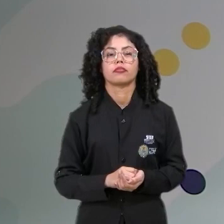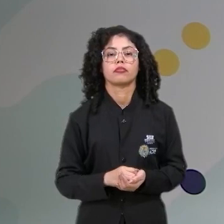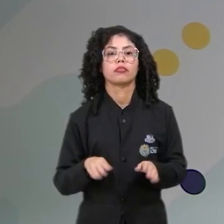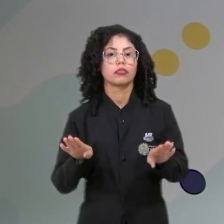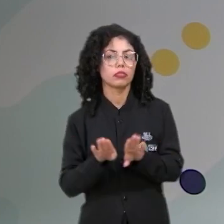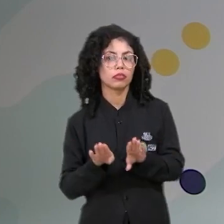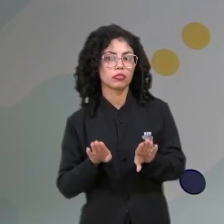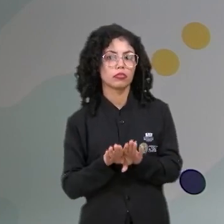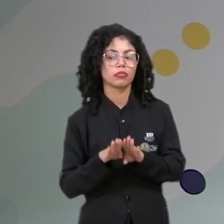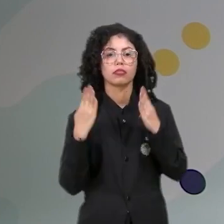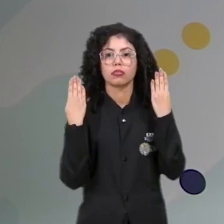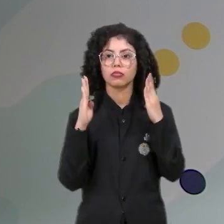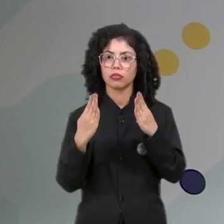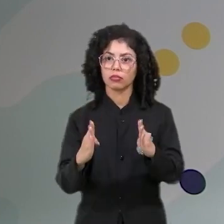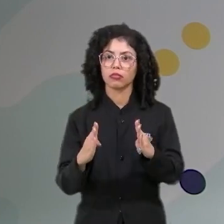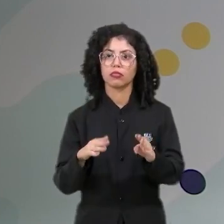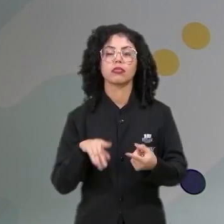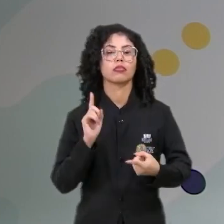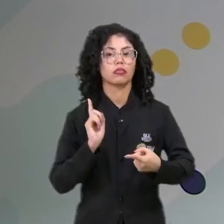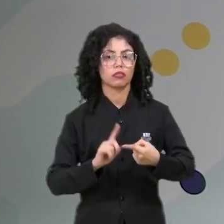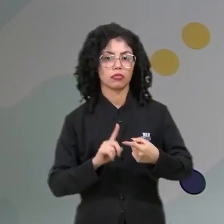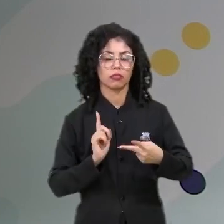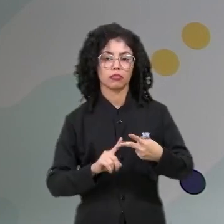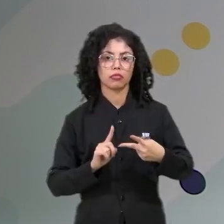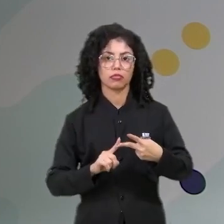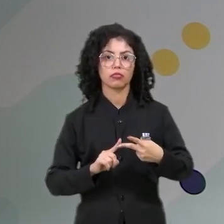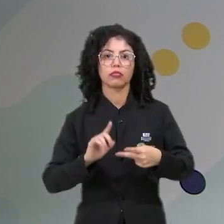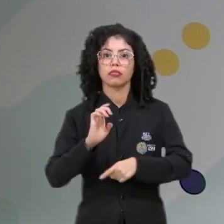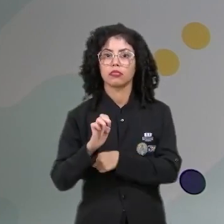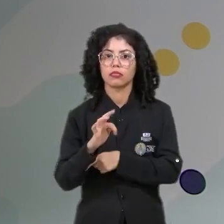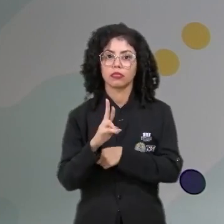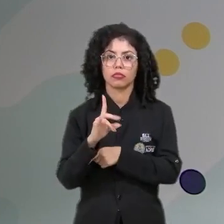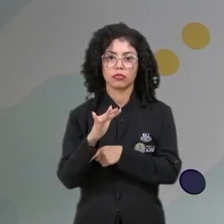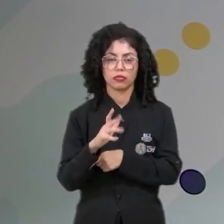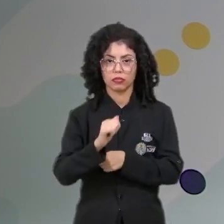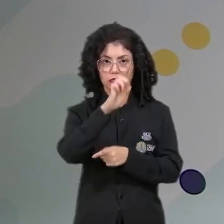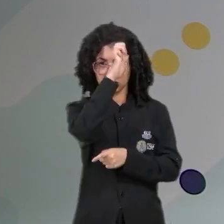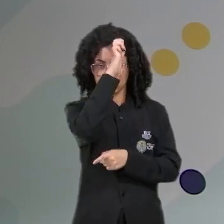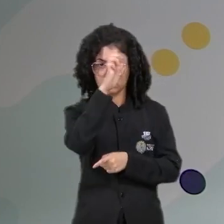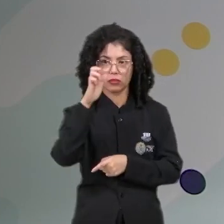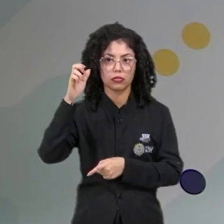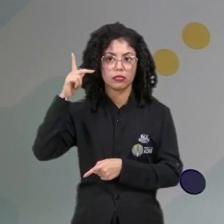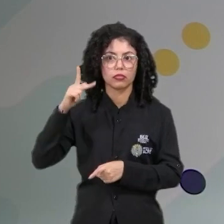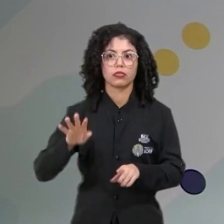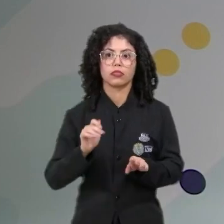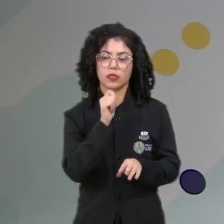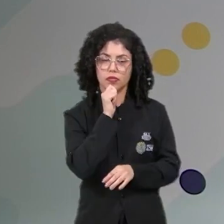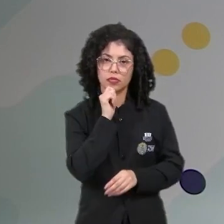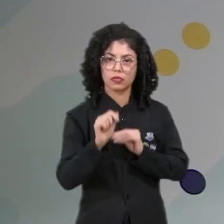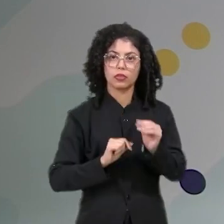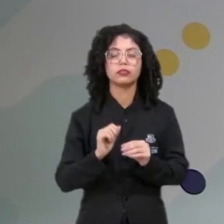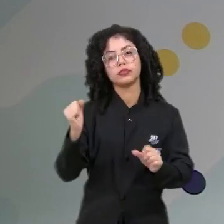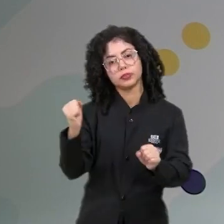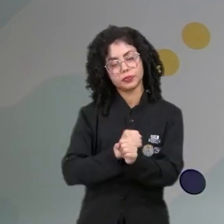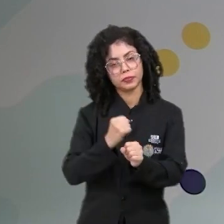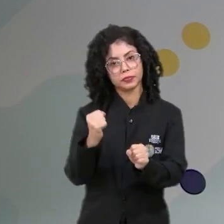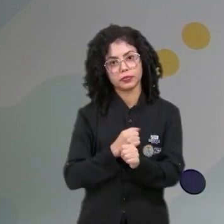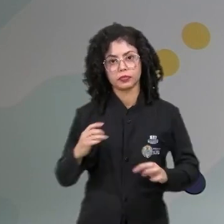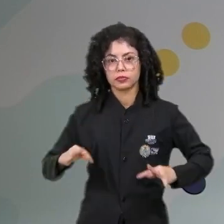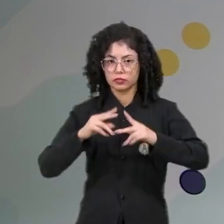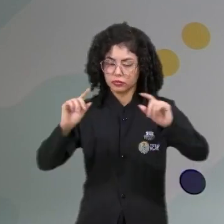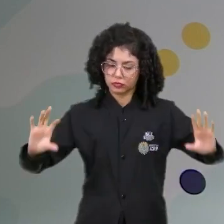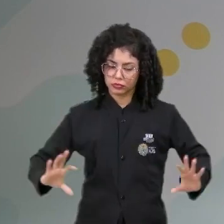e Epitaciolândia. São 2 cidades que a sua parte ali de construção, elas são